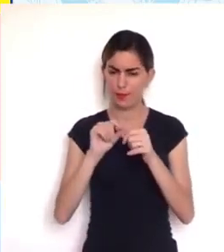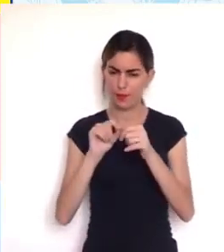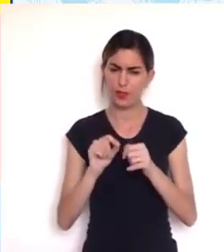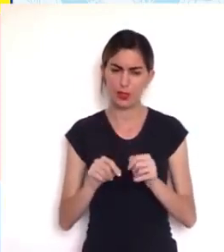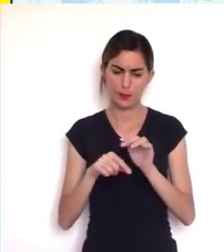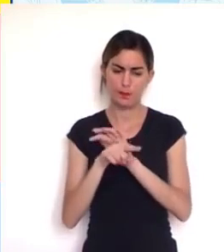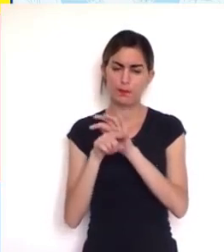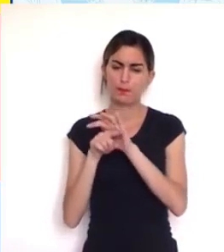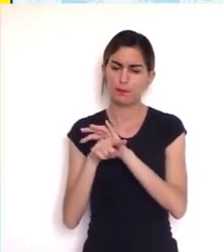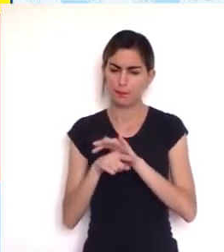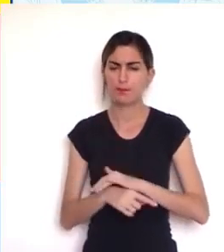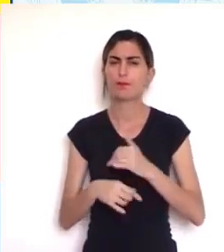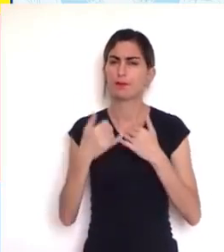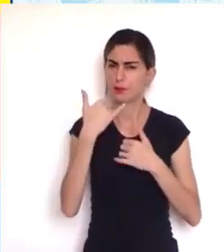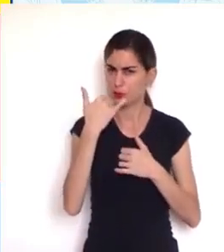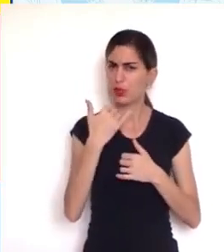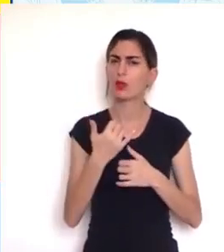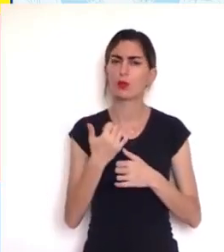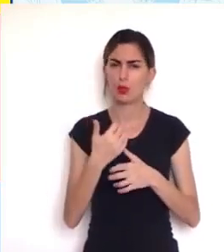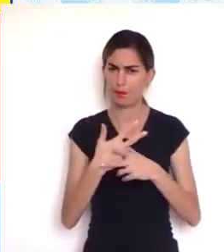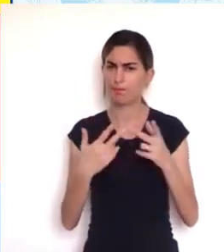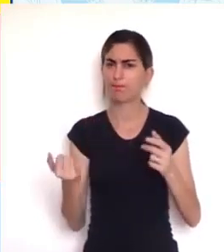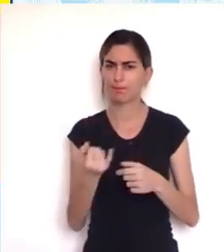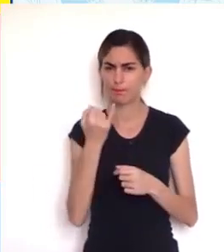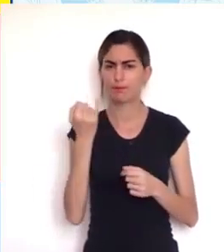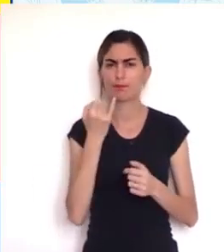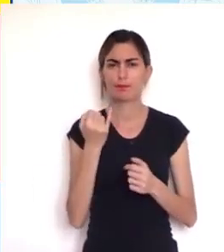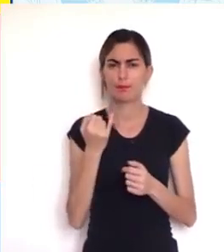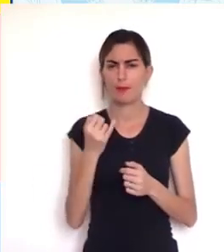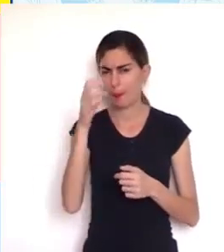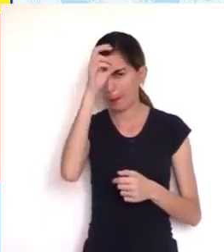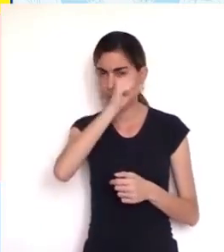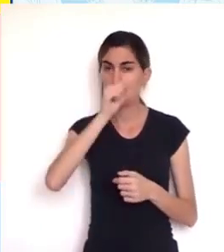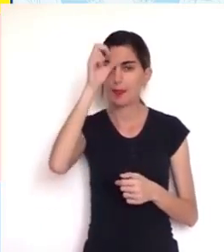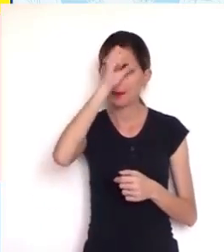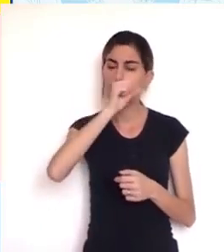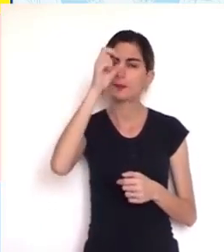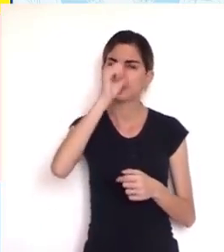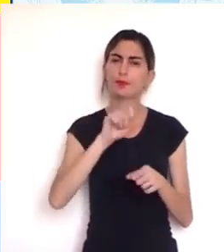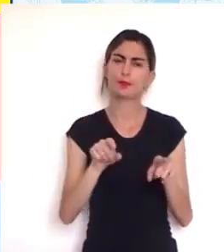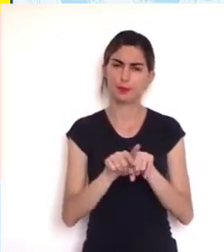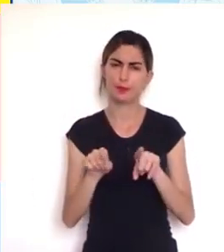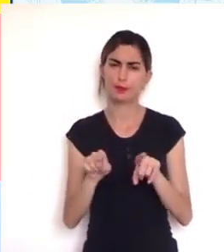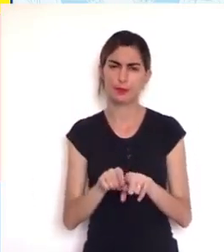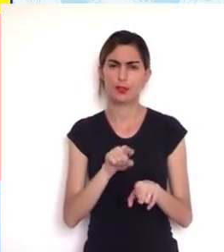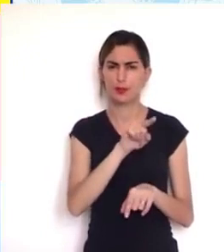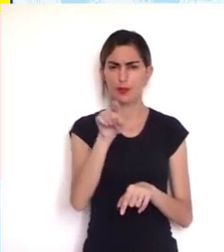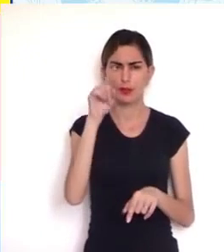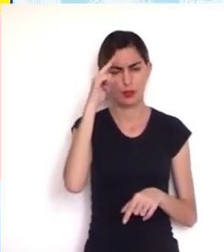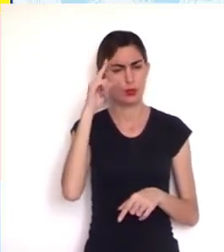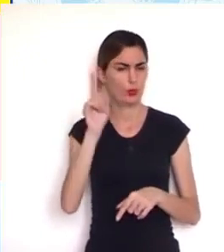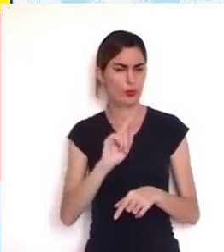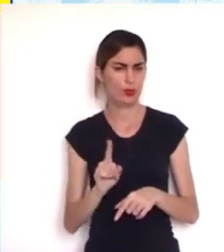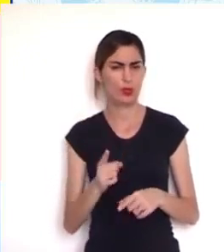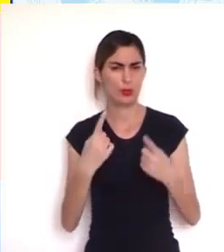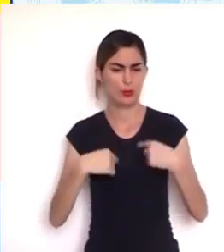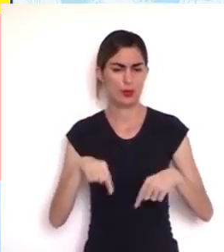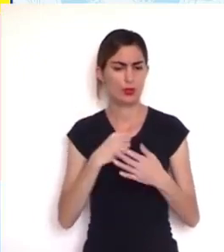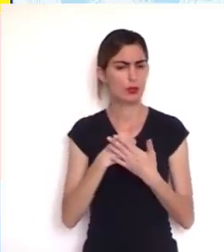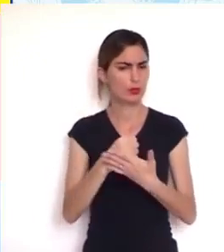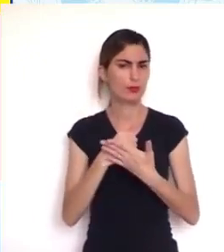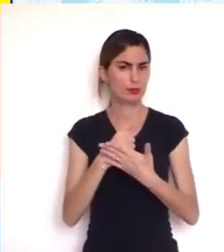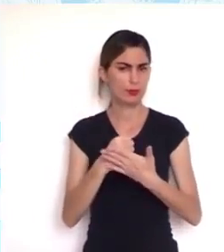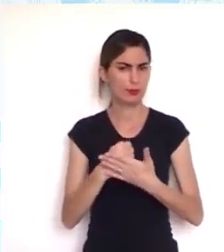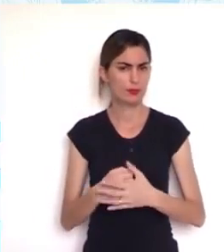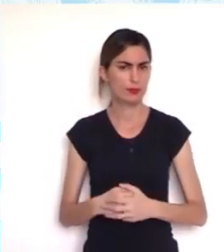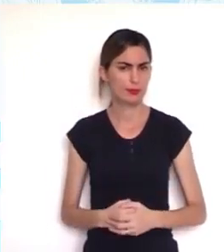fazer a pesquisa. E o celular é uma ferramenta de aprendizagem também. Se você não sabe, a gente